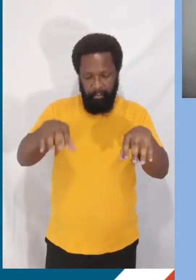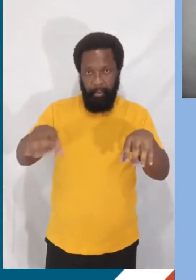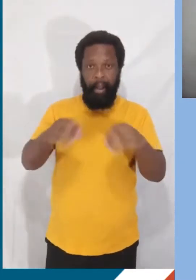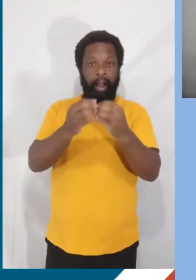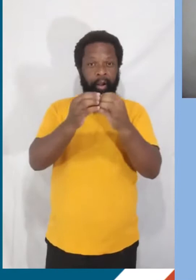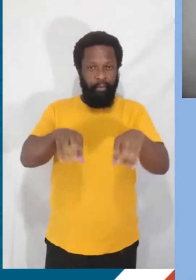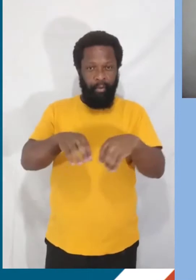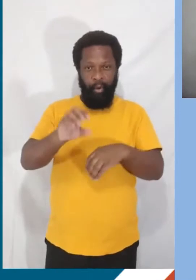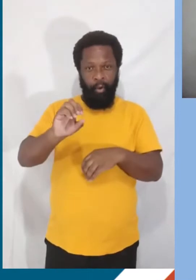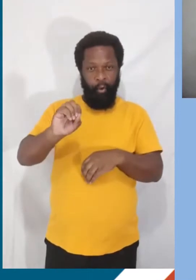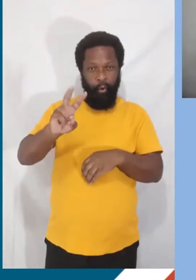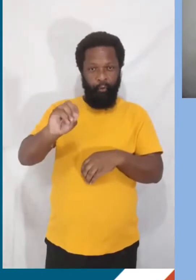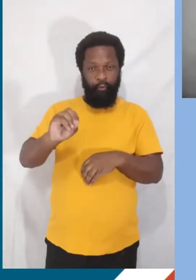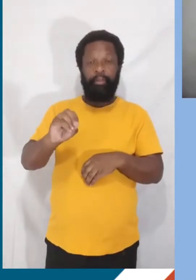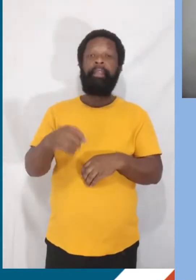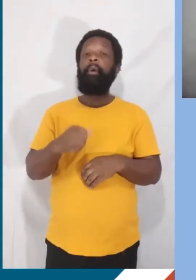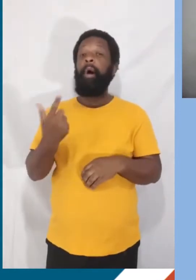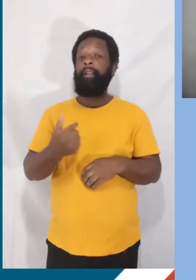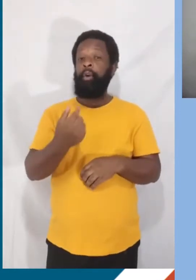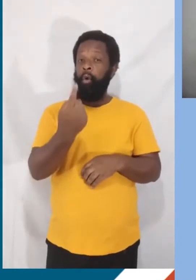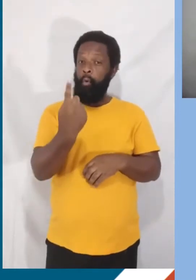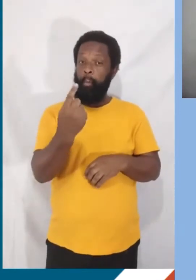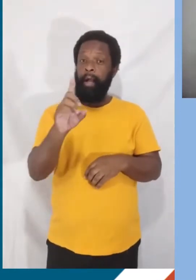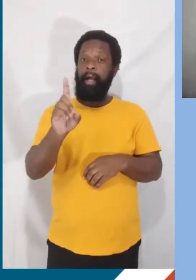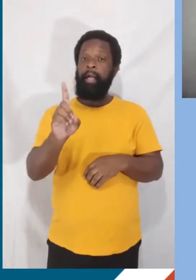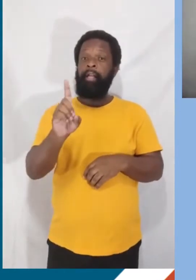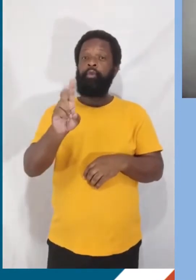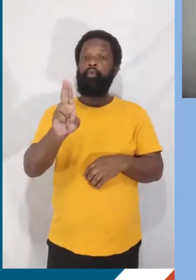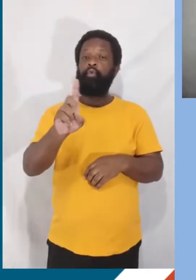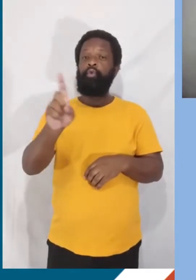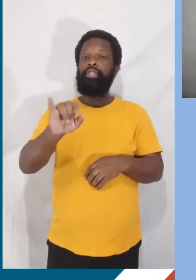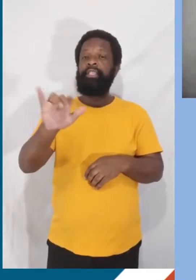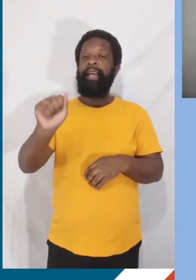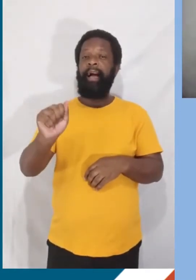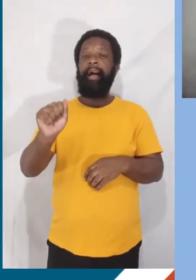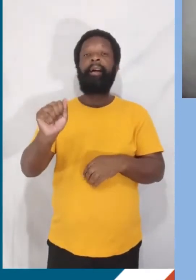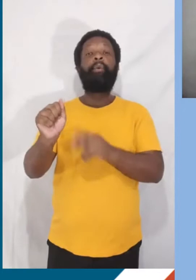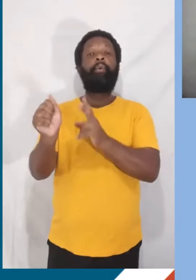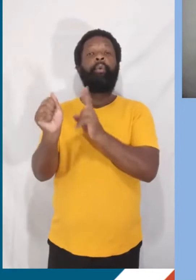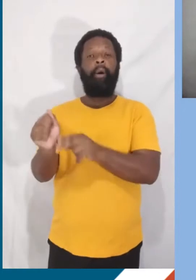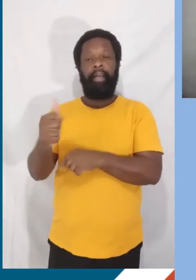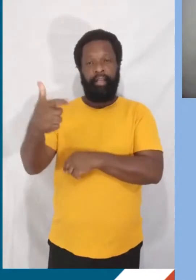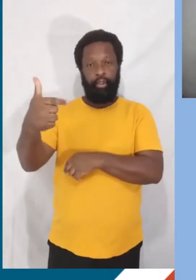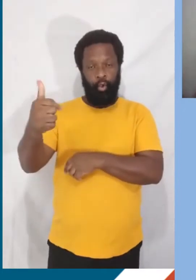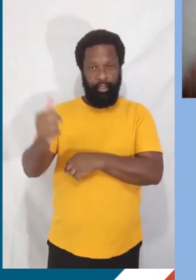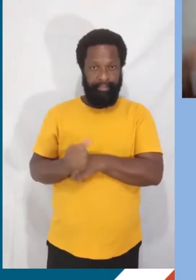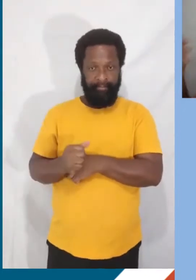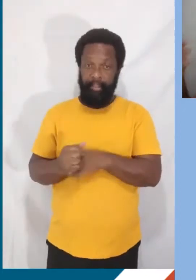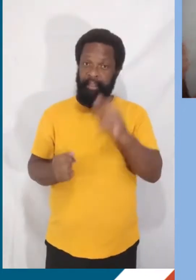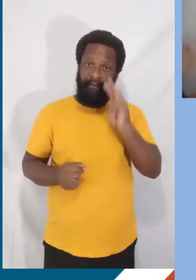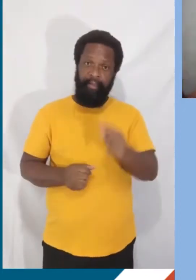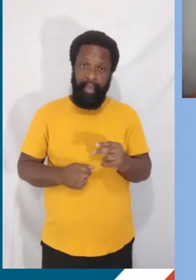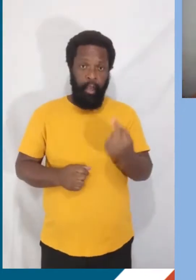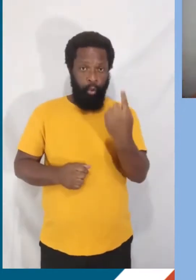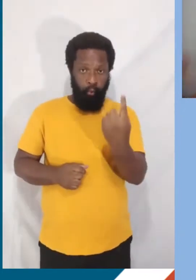uma dúzia de ovos, né? Então, perceba-se que há uma relação por meio do seguinte, você sabe que uma dúzia corresponde a